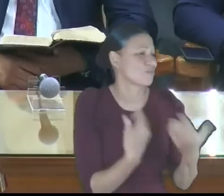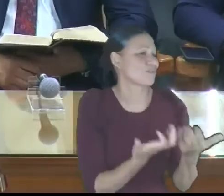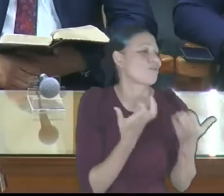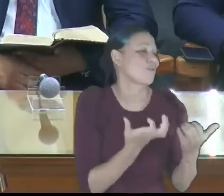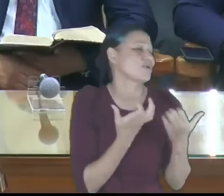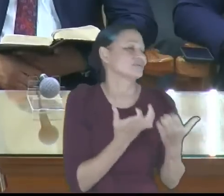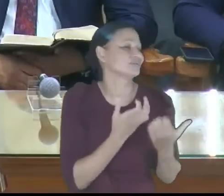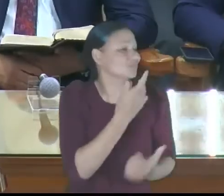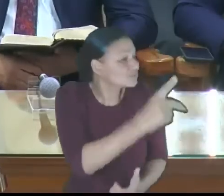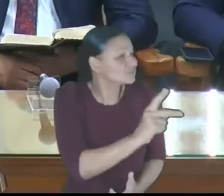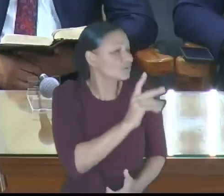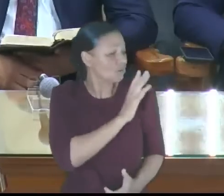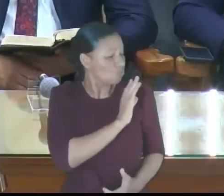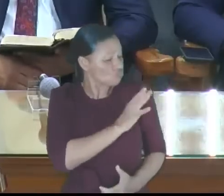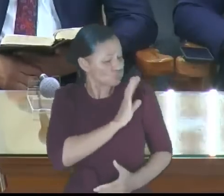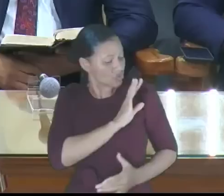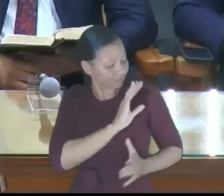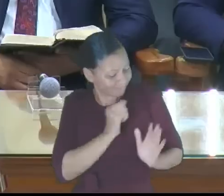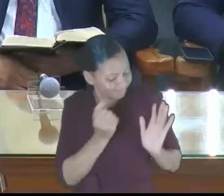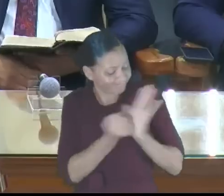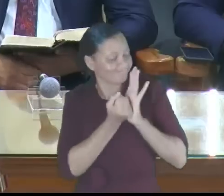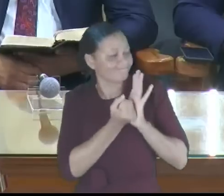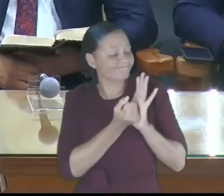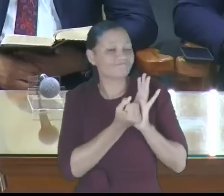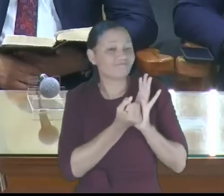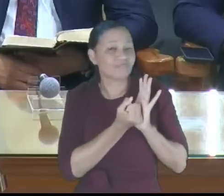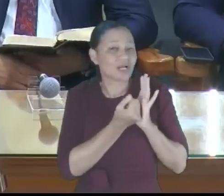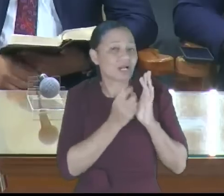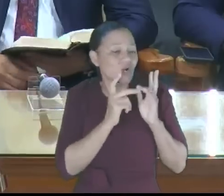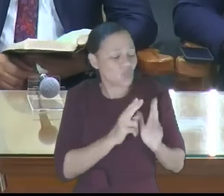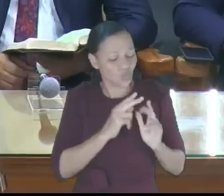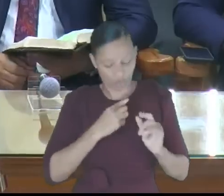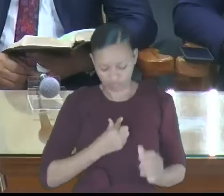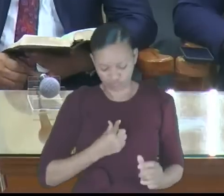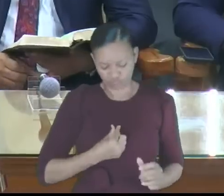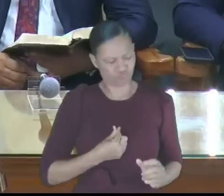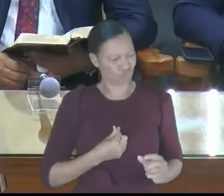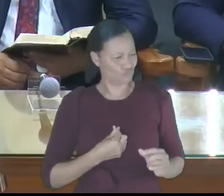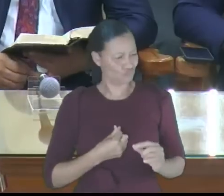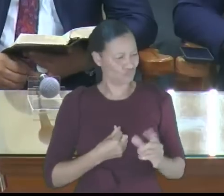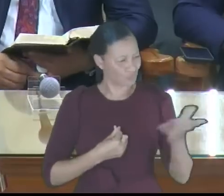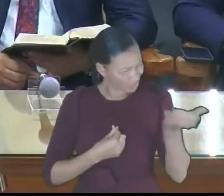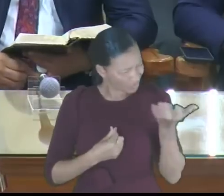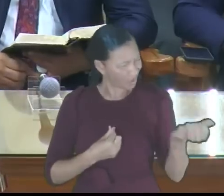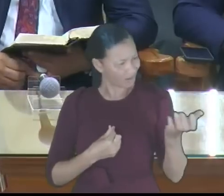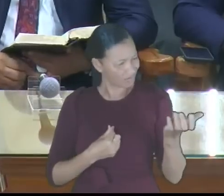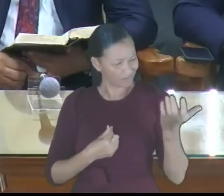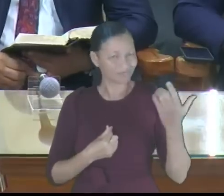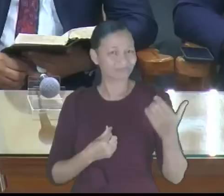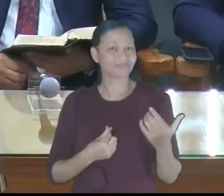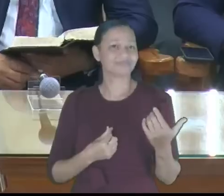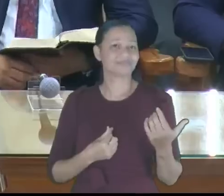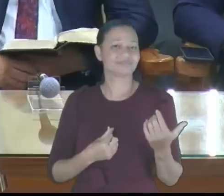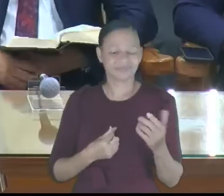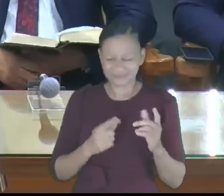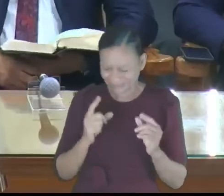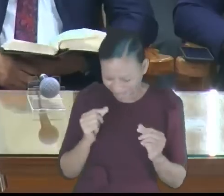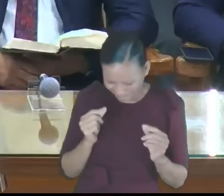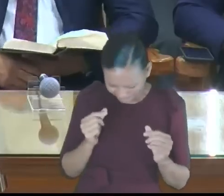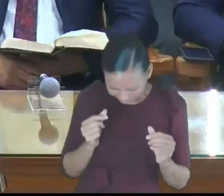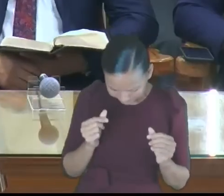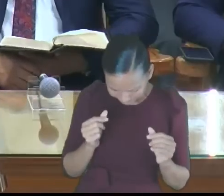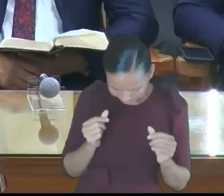seu coração como um selo, como um pingente, como um... Tem um nomezinho